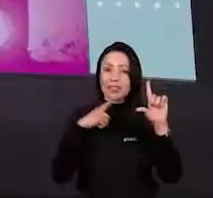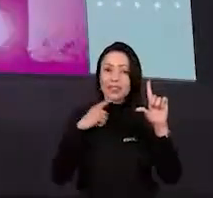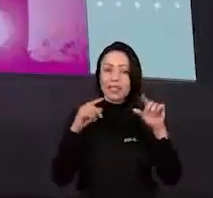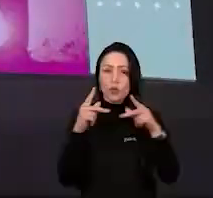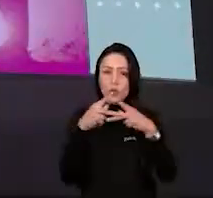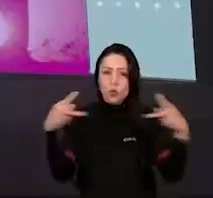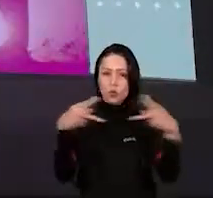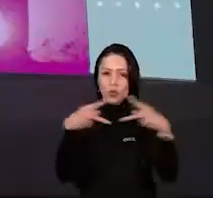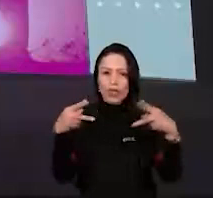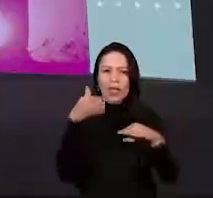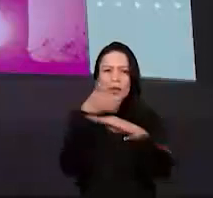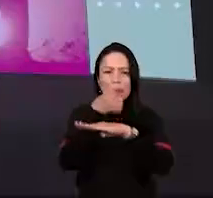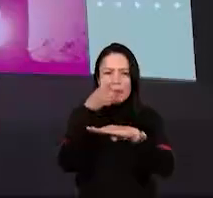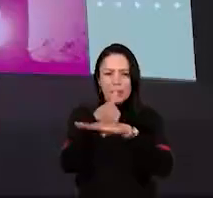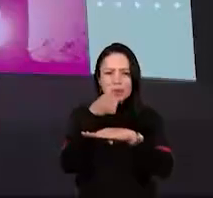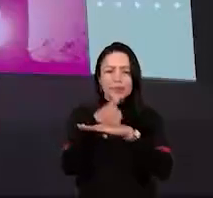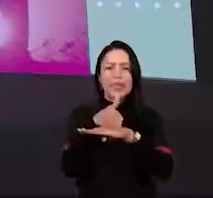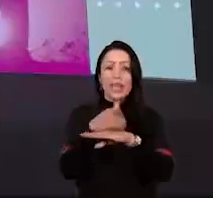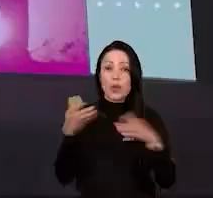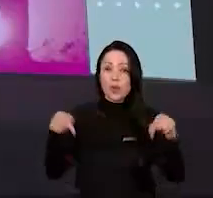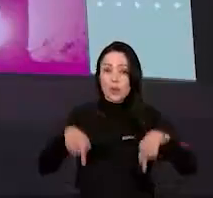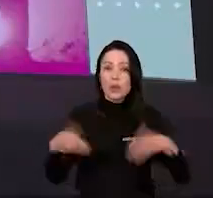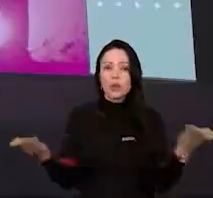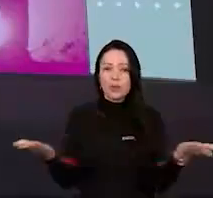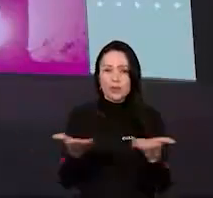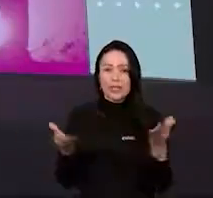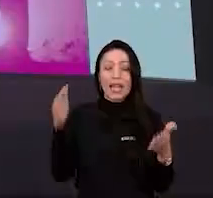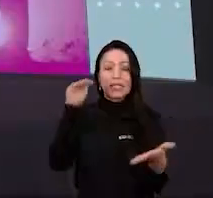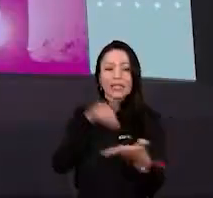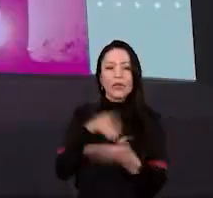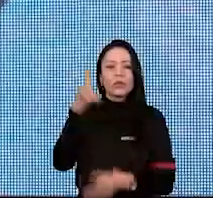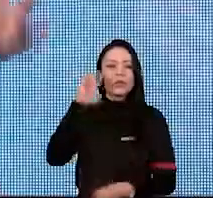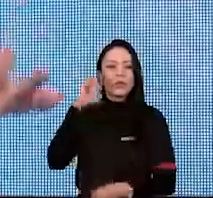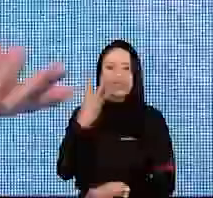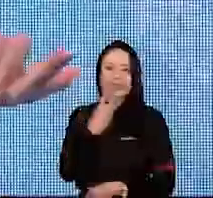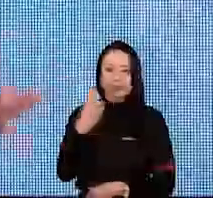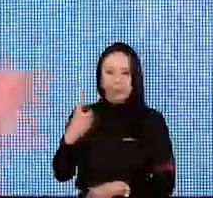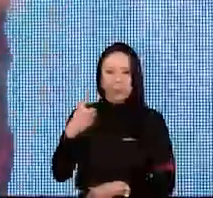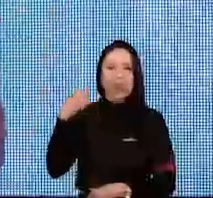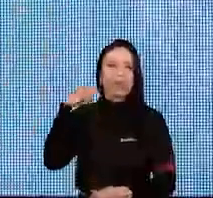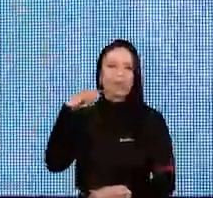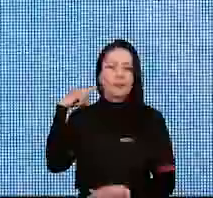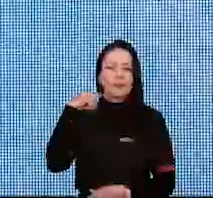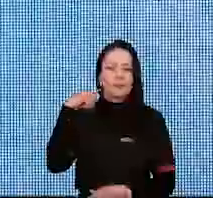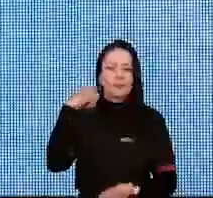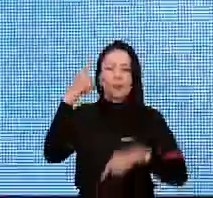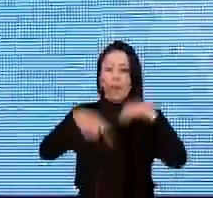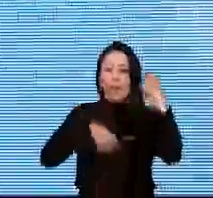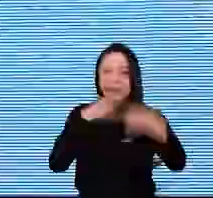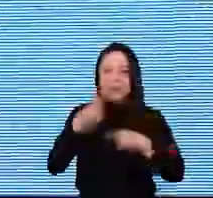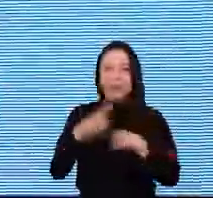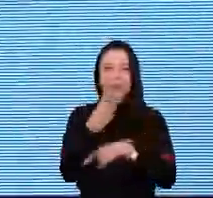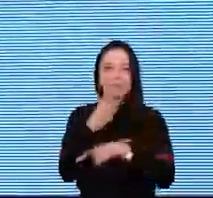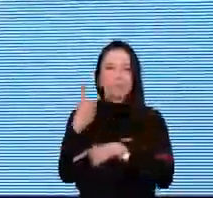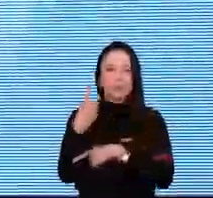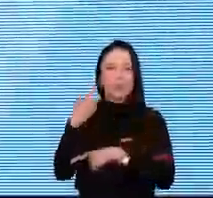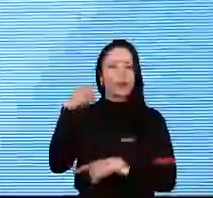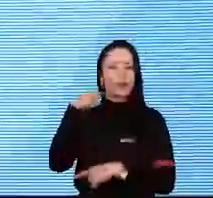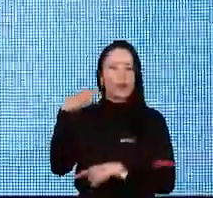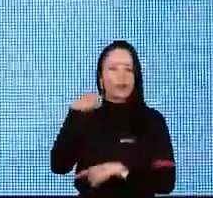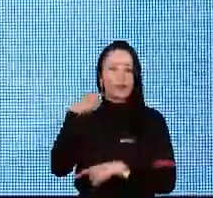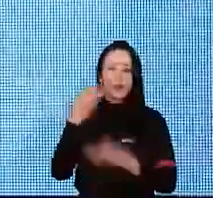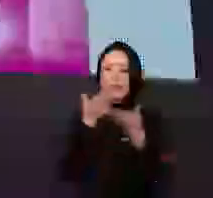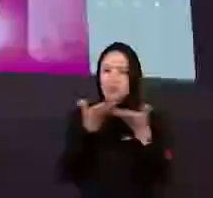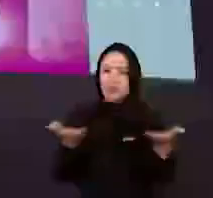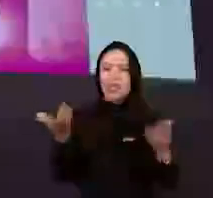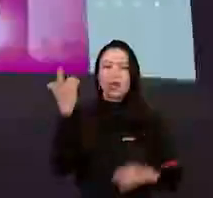link que vocês acessaram, o evento de hoje, até o dia 31 de maio. Após o dia 31 de maio,